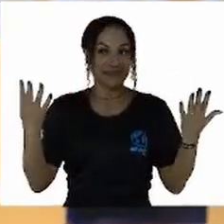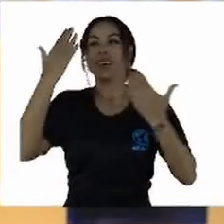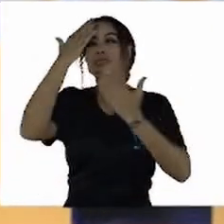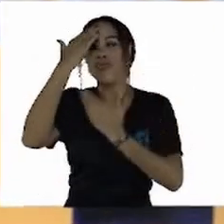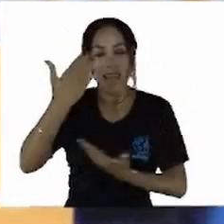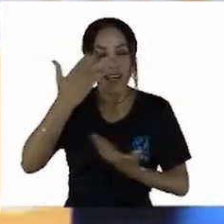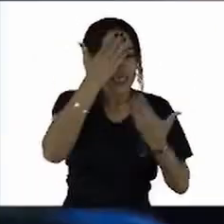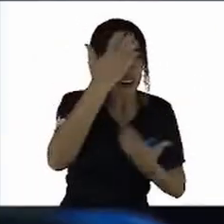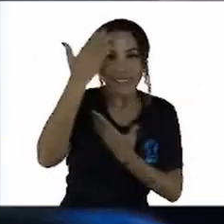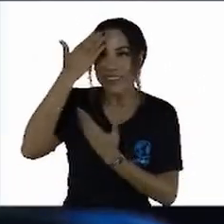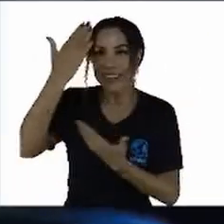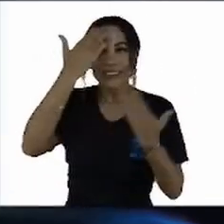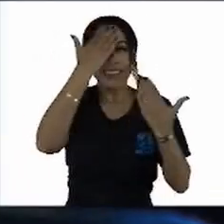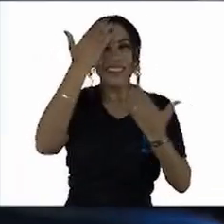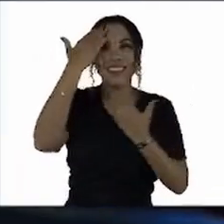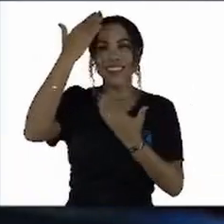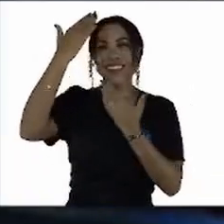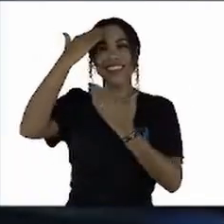obrigado,